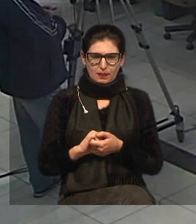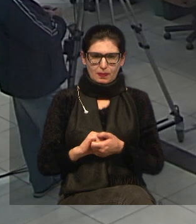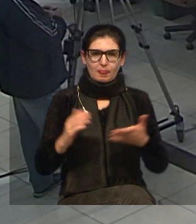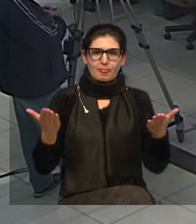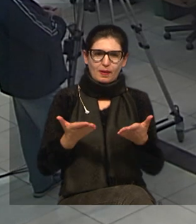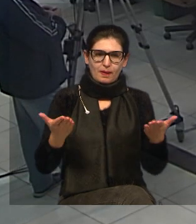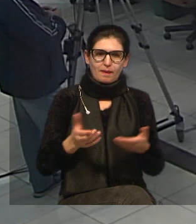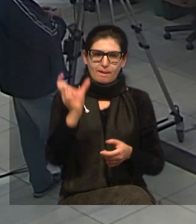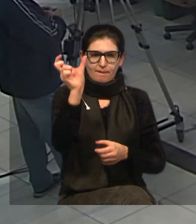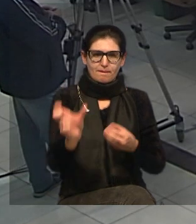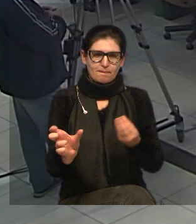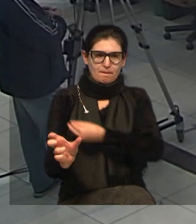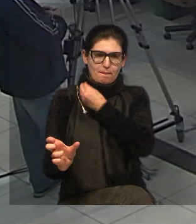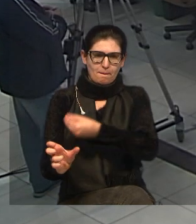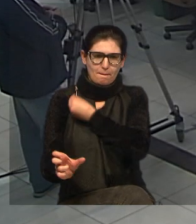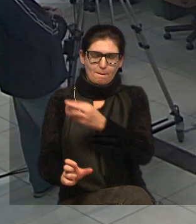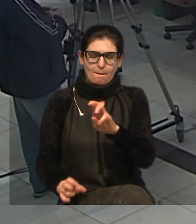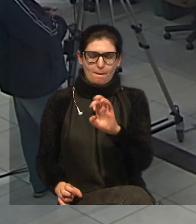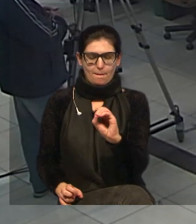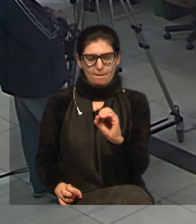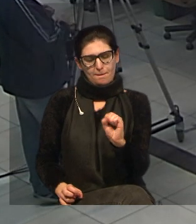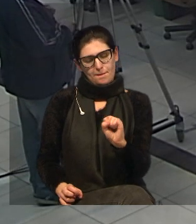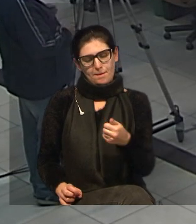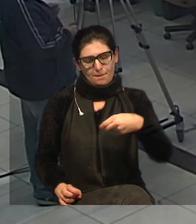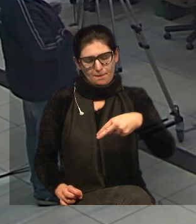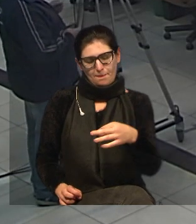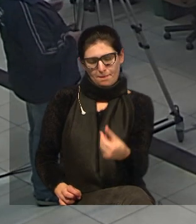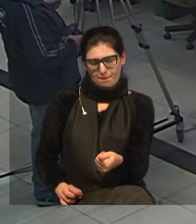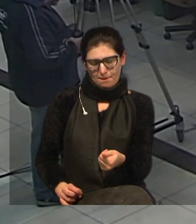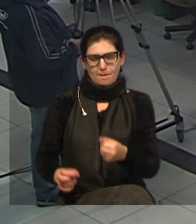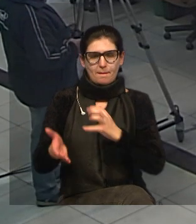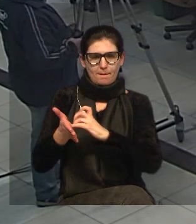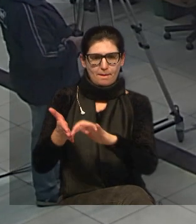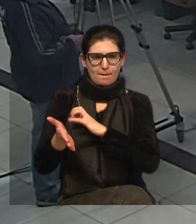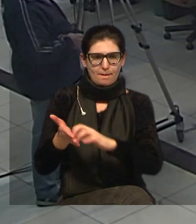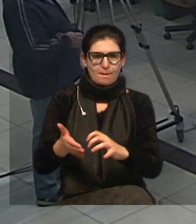Registramos a presença da doutora Rosana Gravena, secretária de Saúde.